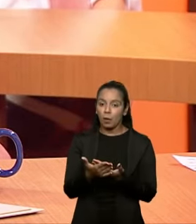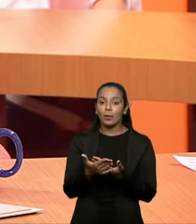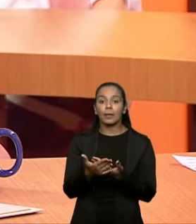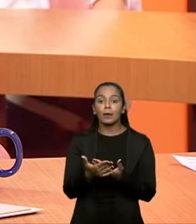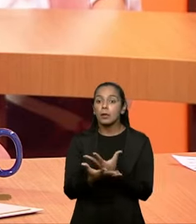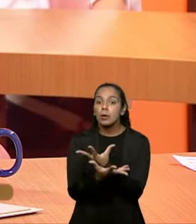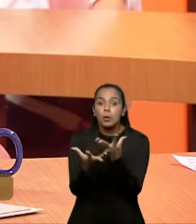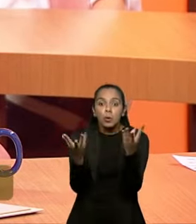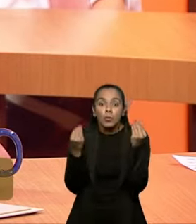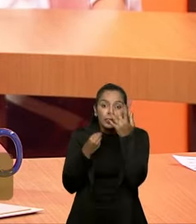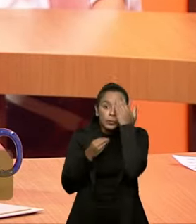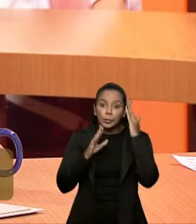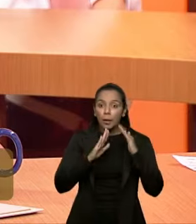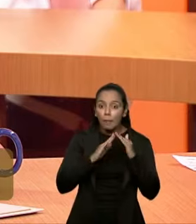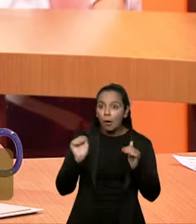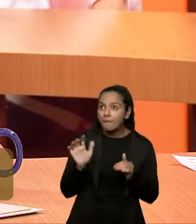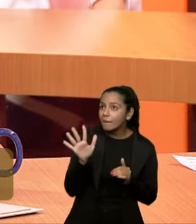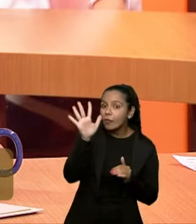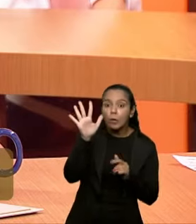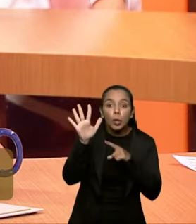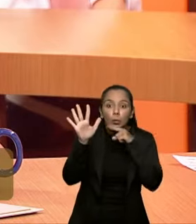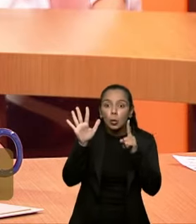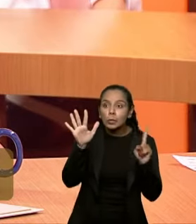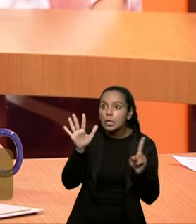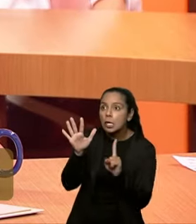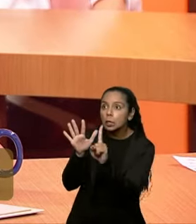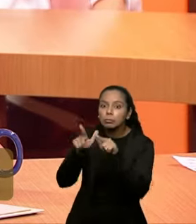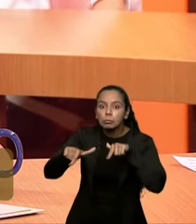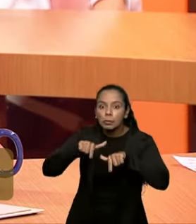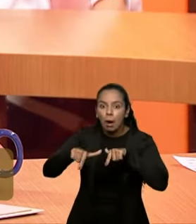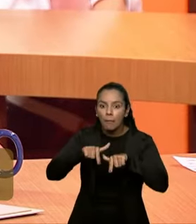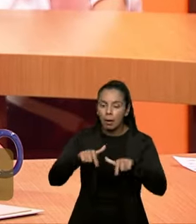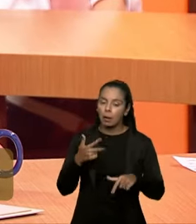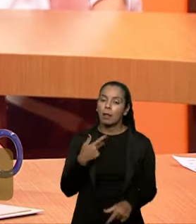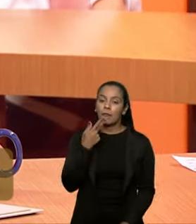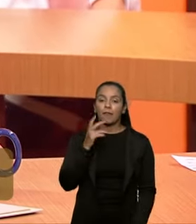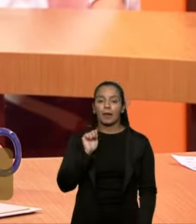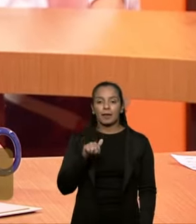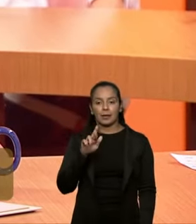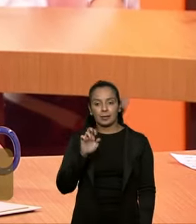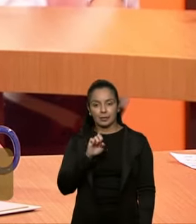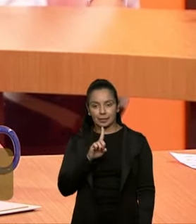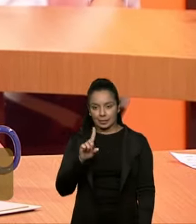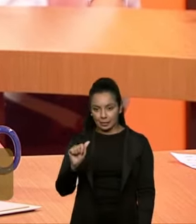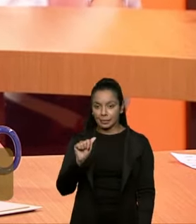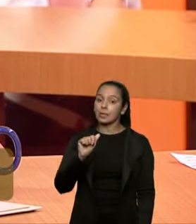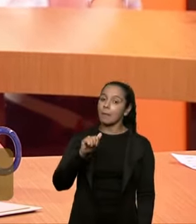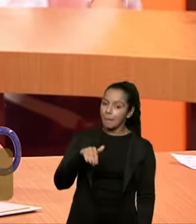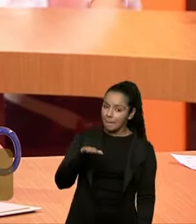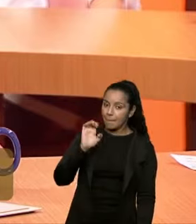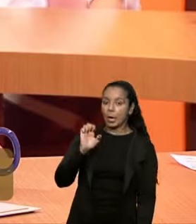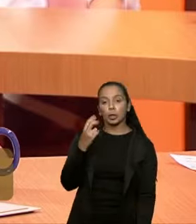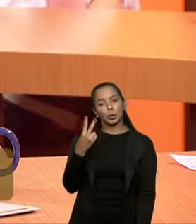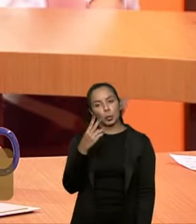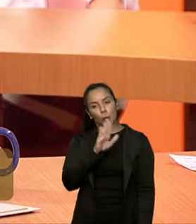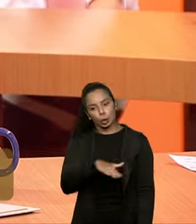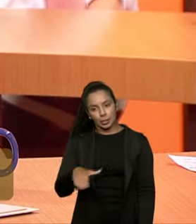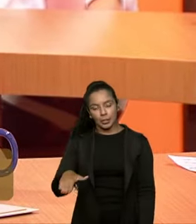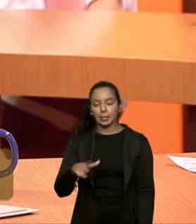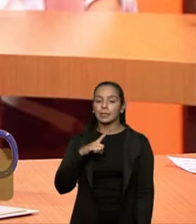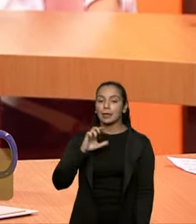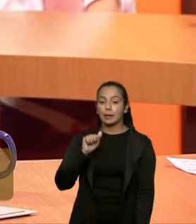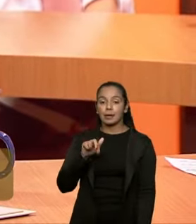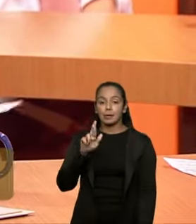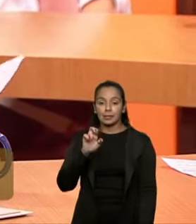não conseguiram sair de casa para trabalhar. Eu vou falar agora com a Andresa Paulo, que é mãe de duas crianças e essa foi uma das pessoas, a Andresa foi uma